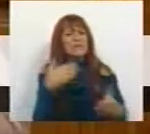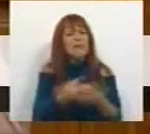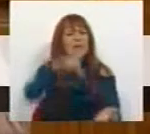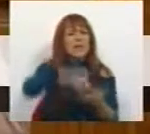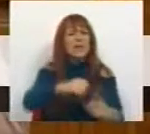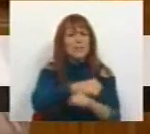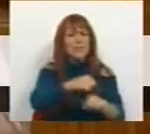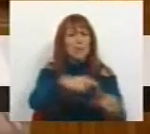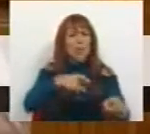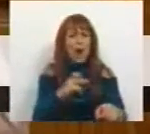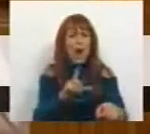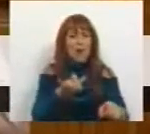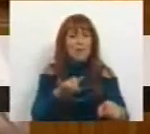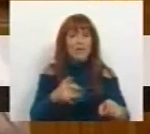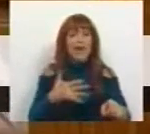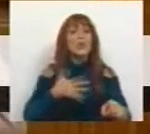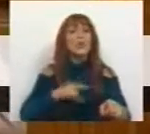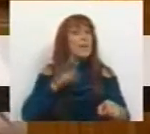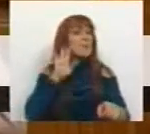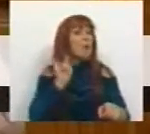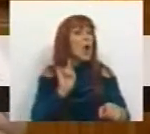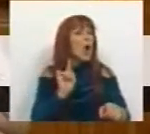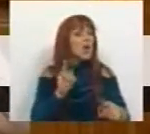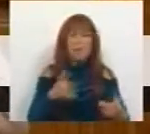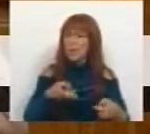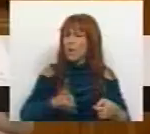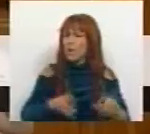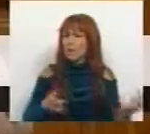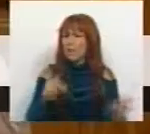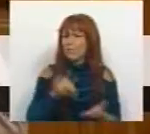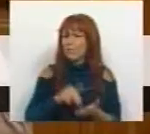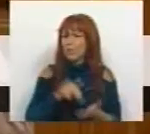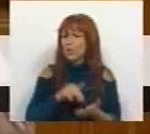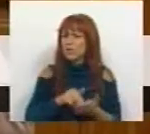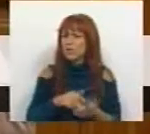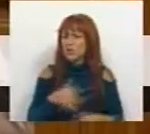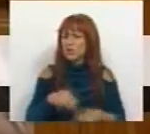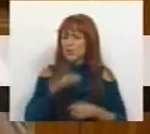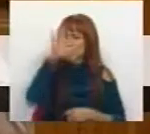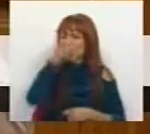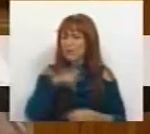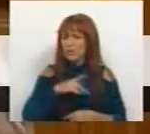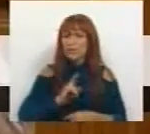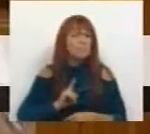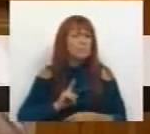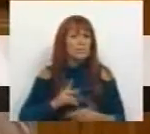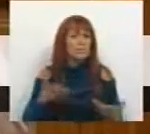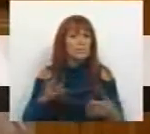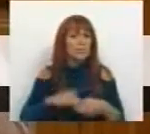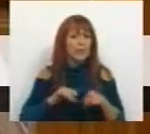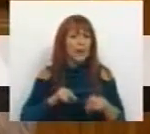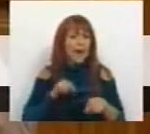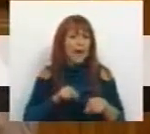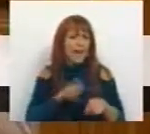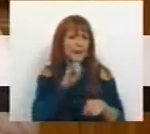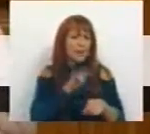central nuclear de Almaraz. Mas o que eu gostava de saber mais em concreto é qual é que é a posição assumida pelo Governo português